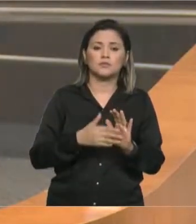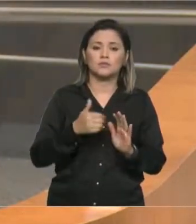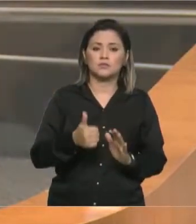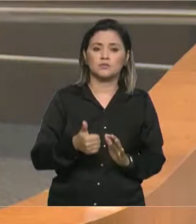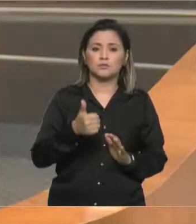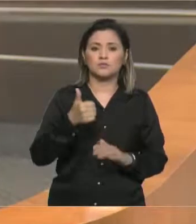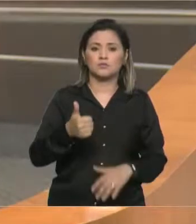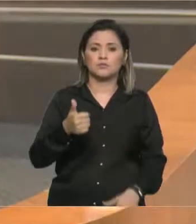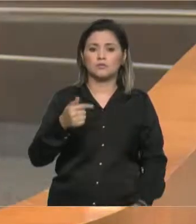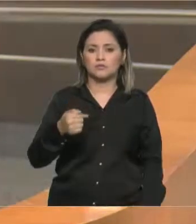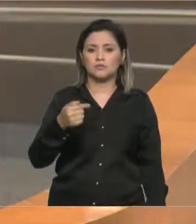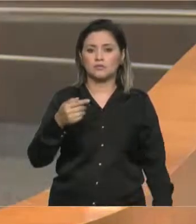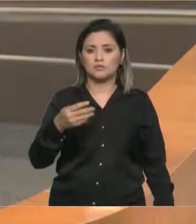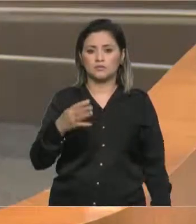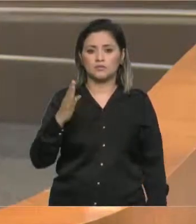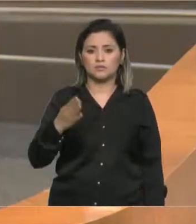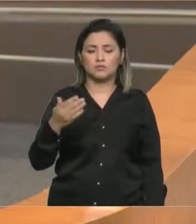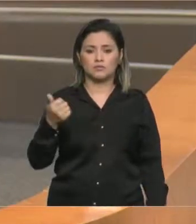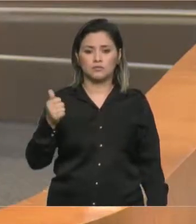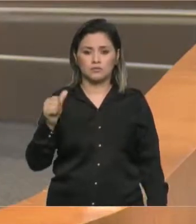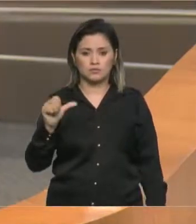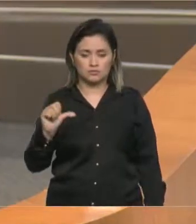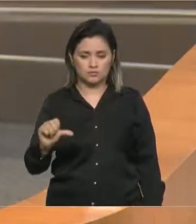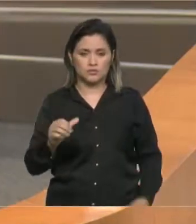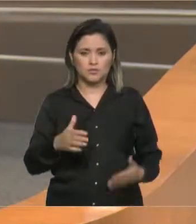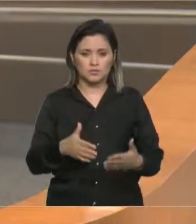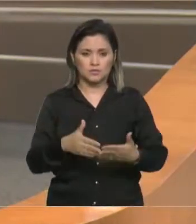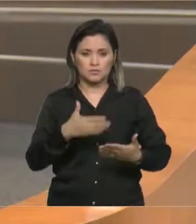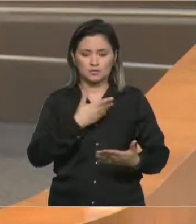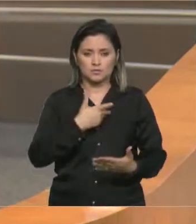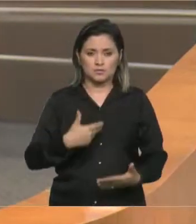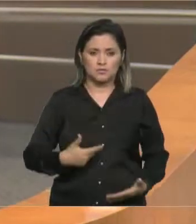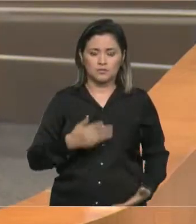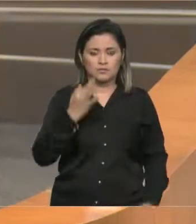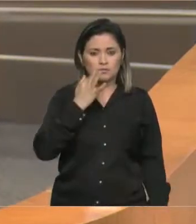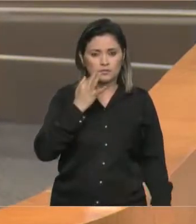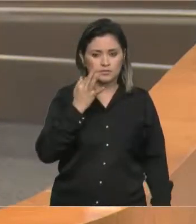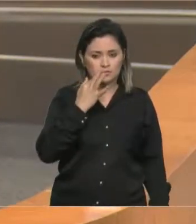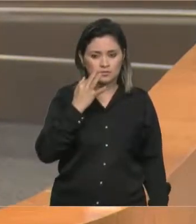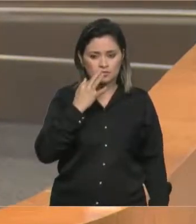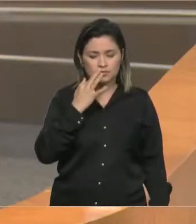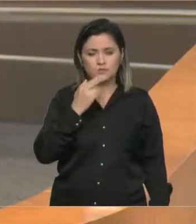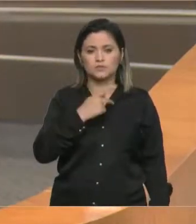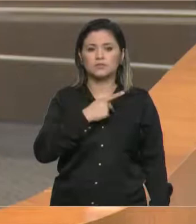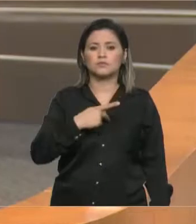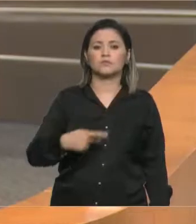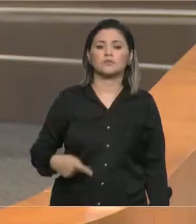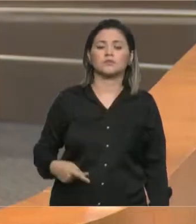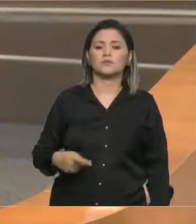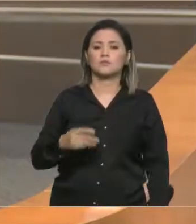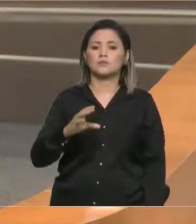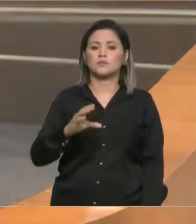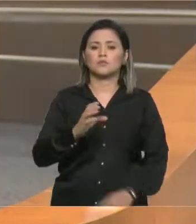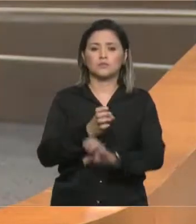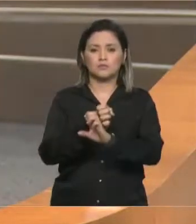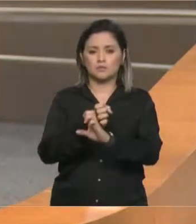1174/2019, solicitando ao senhor governador Flávio Dino e ao presidente da CAEMA, Carlos